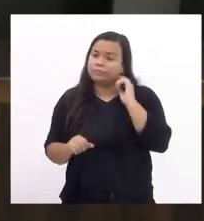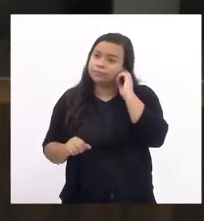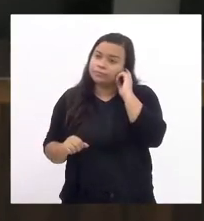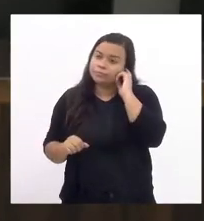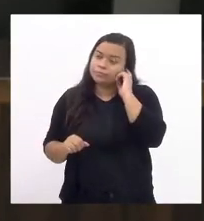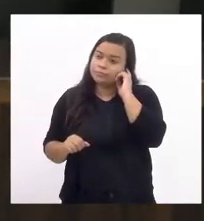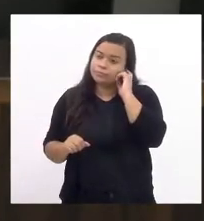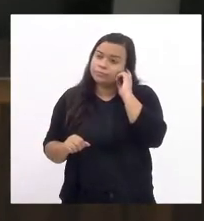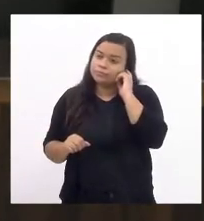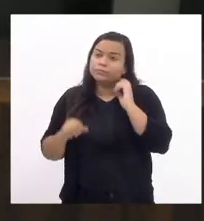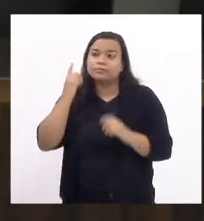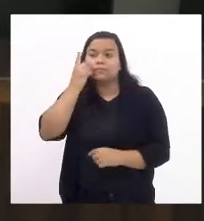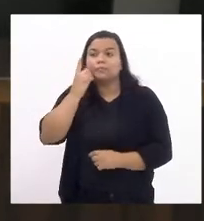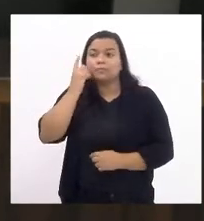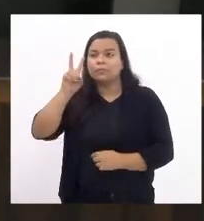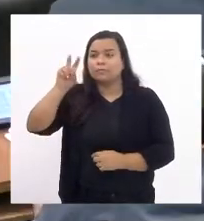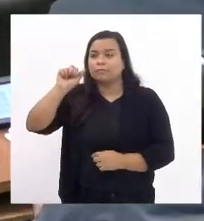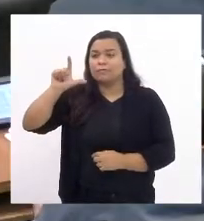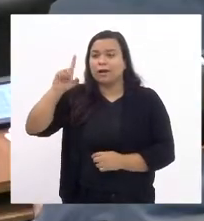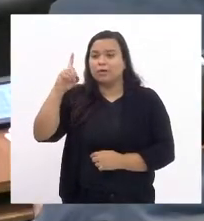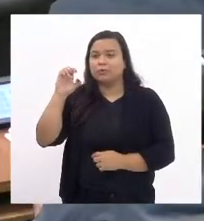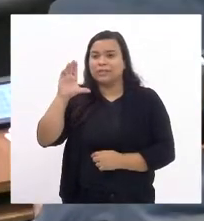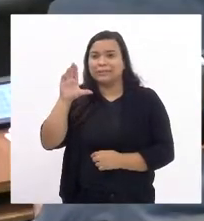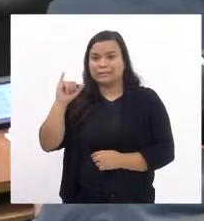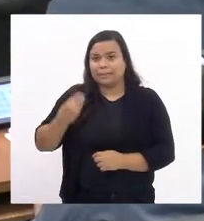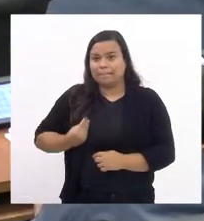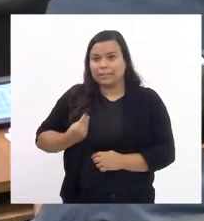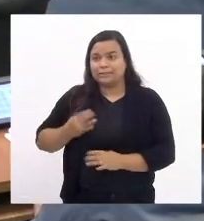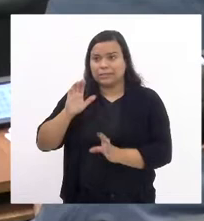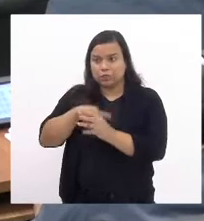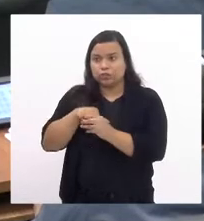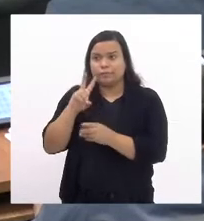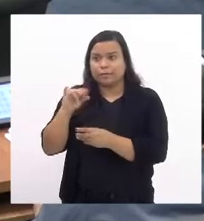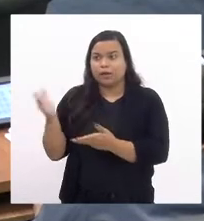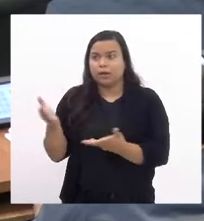Valdeci, presente, vai votar.